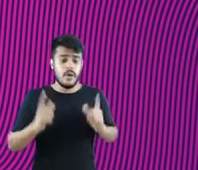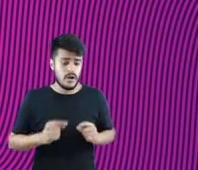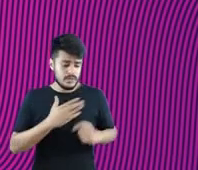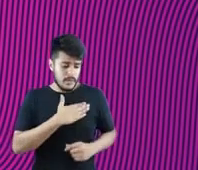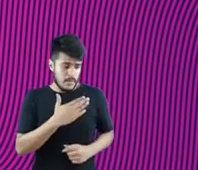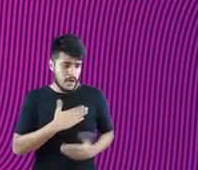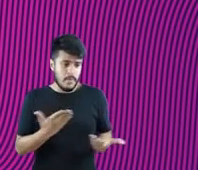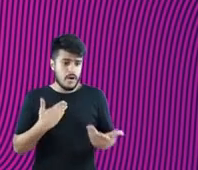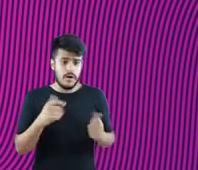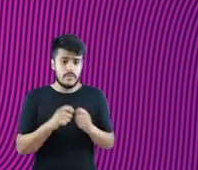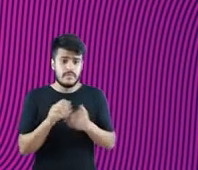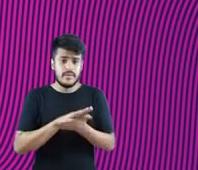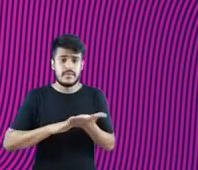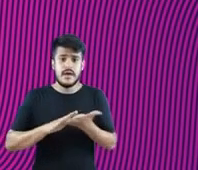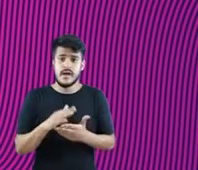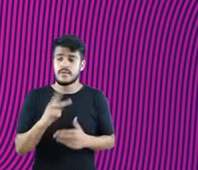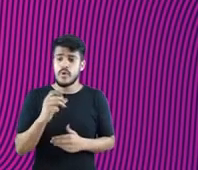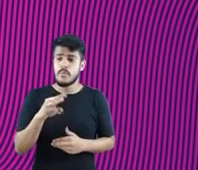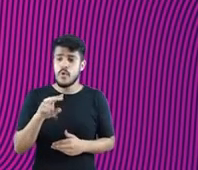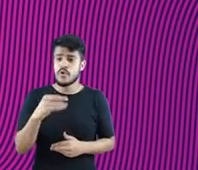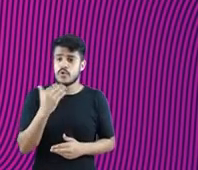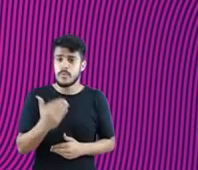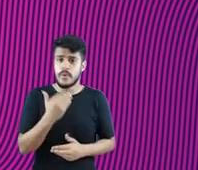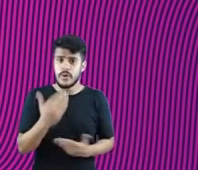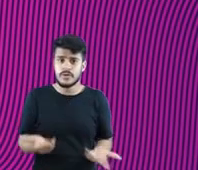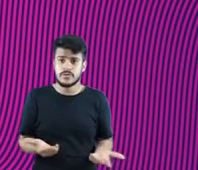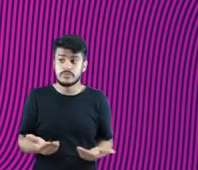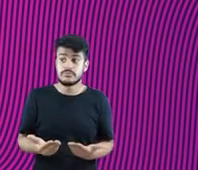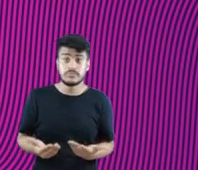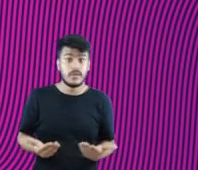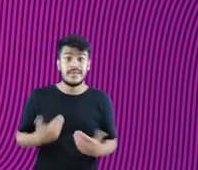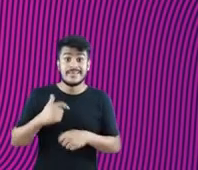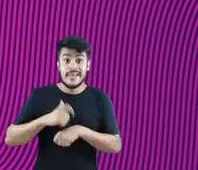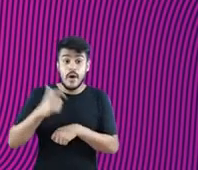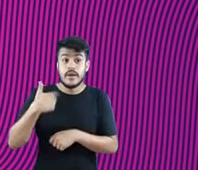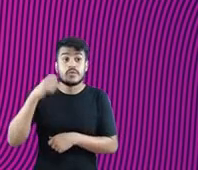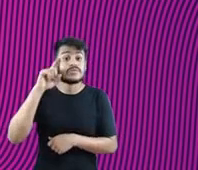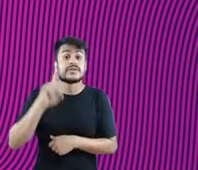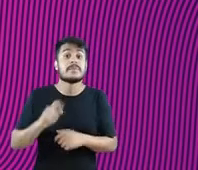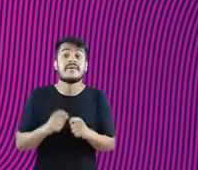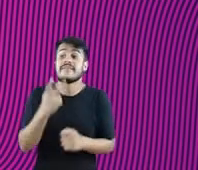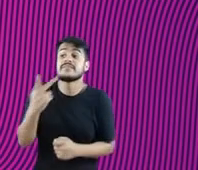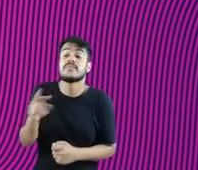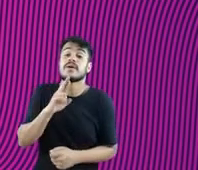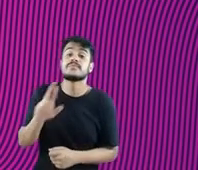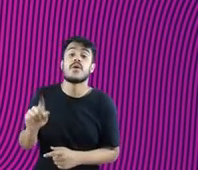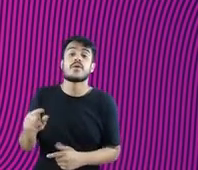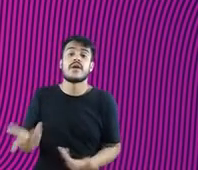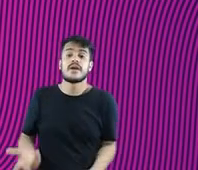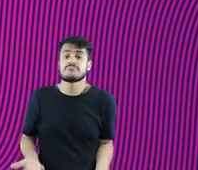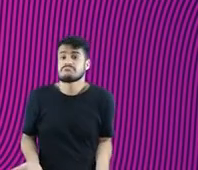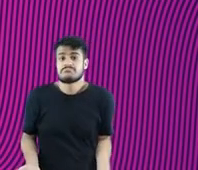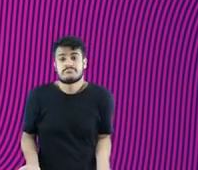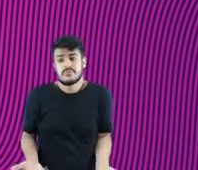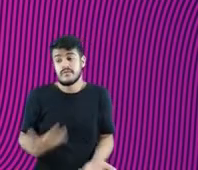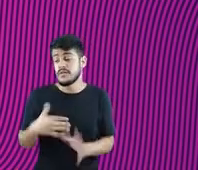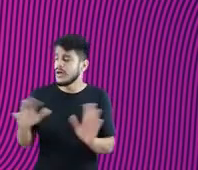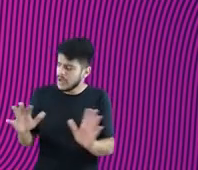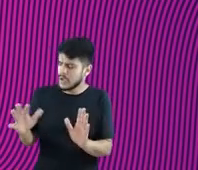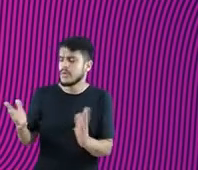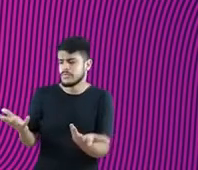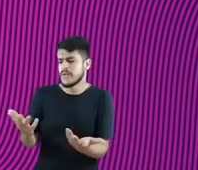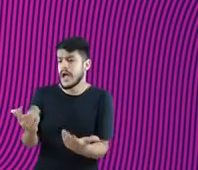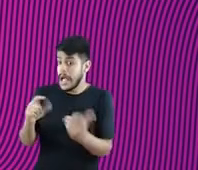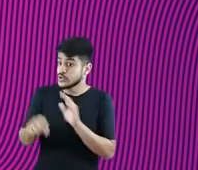usar hormônio. E assim, na hora eu não sabia realmente o que falar, eu falava assim, não, ajudou muito. Ela